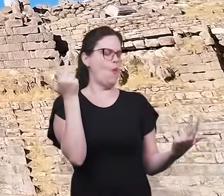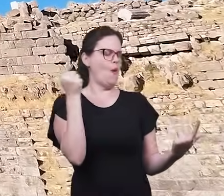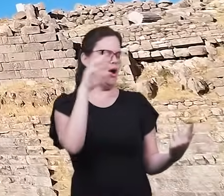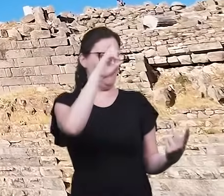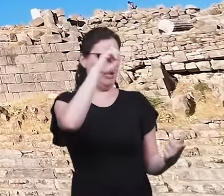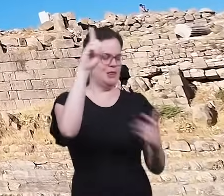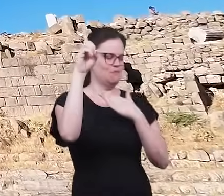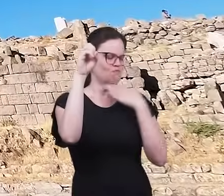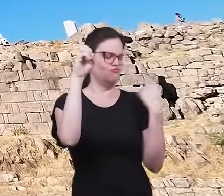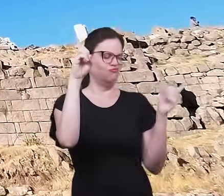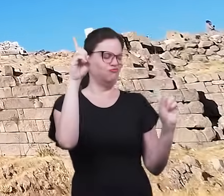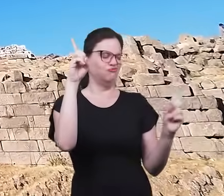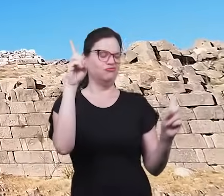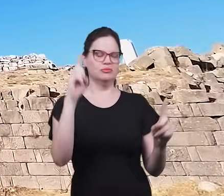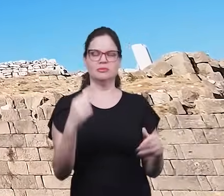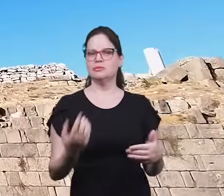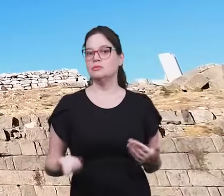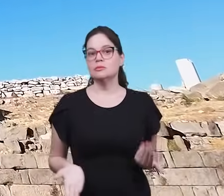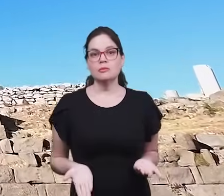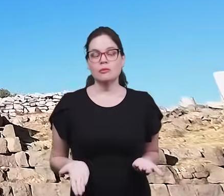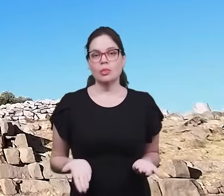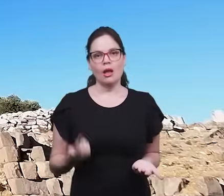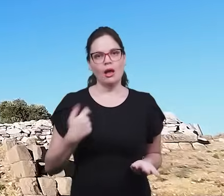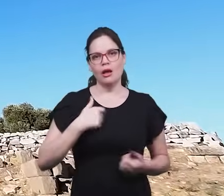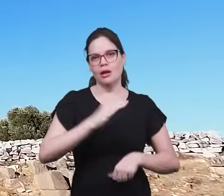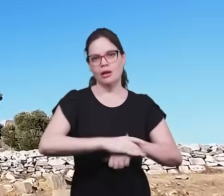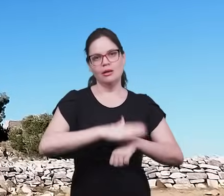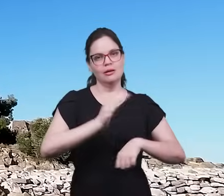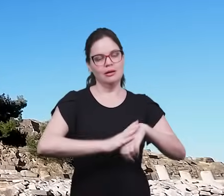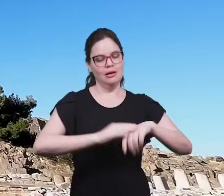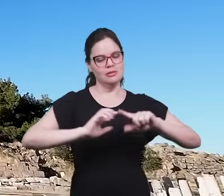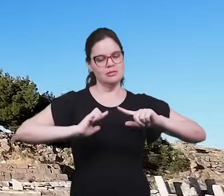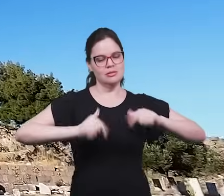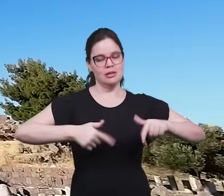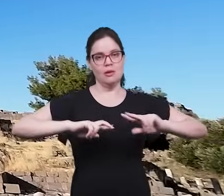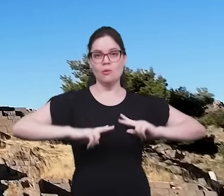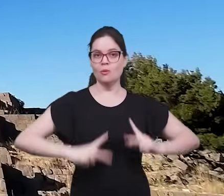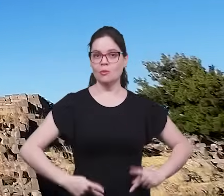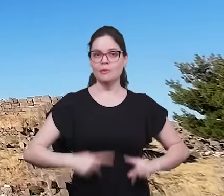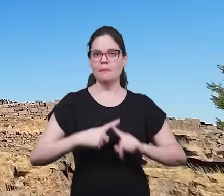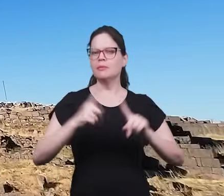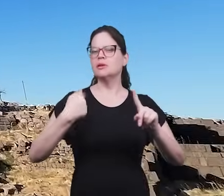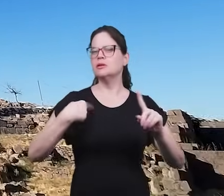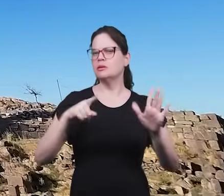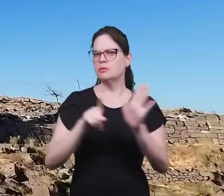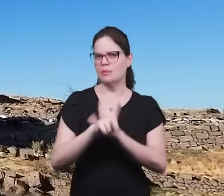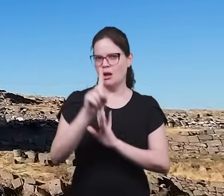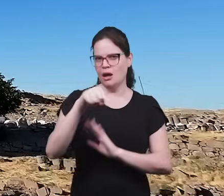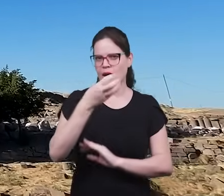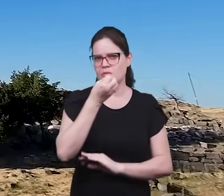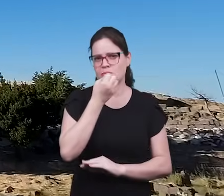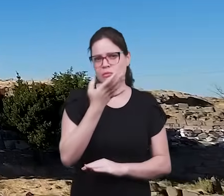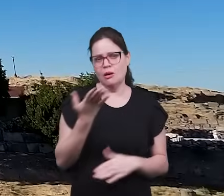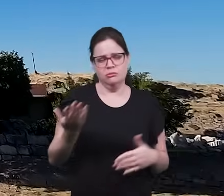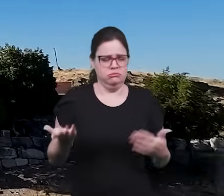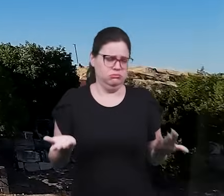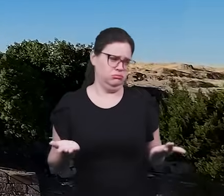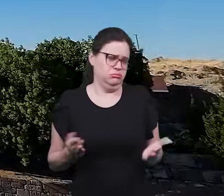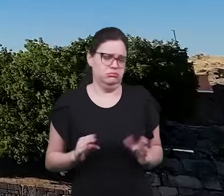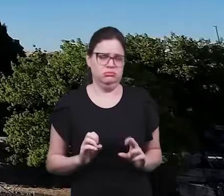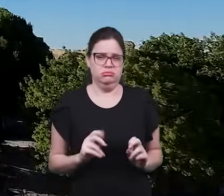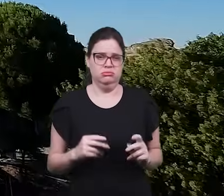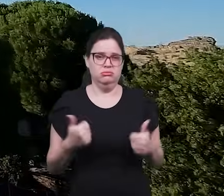igual a Deus, não vai morrer. Meus irmãos, meus amigos, isso é o homem. Aí você pergunta,